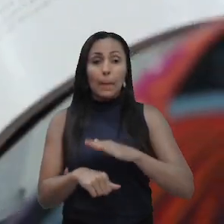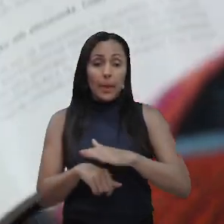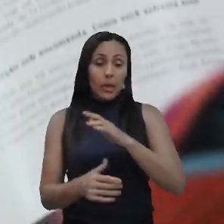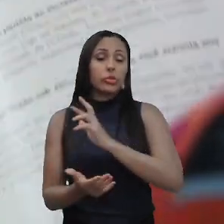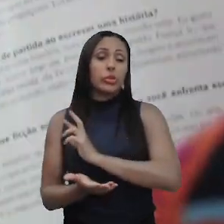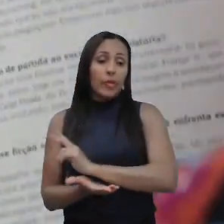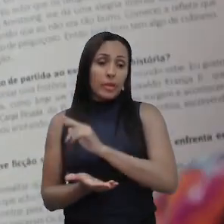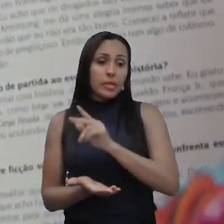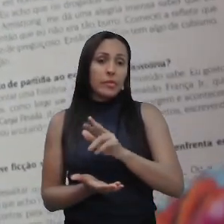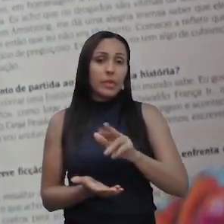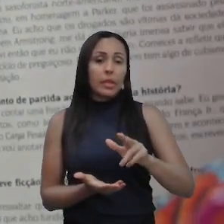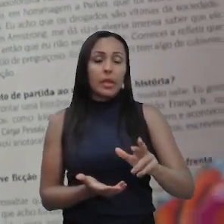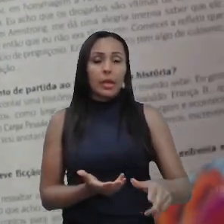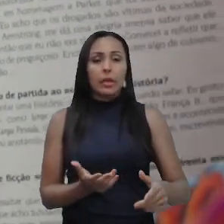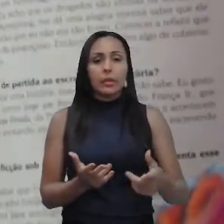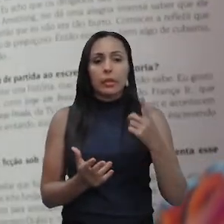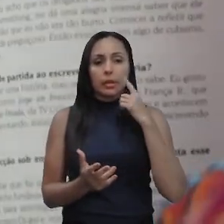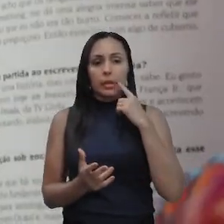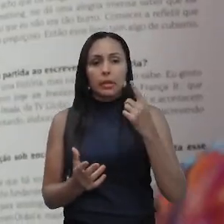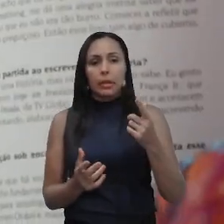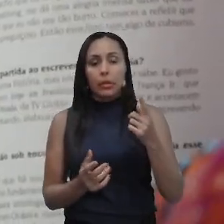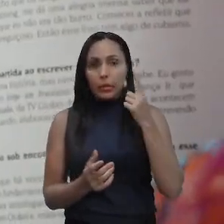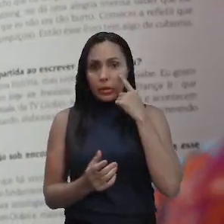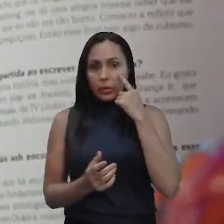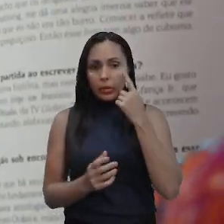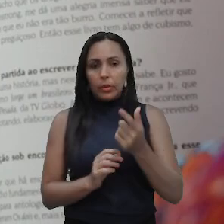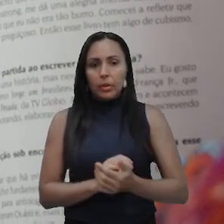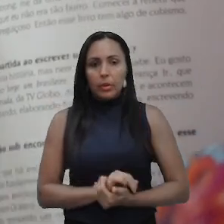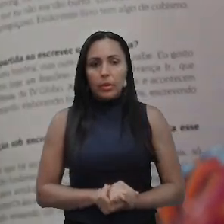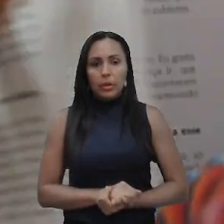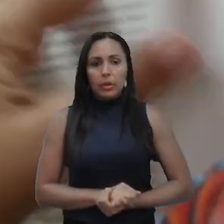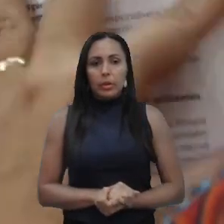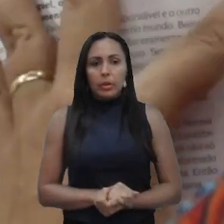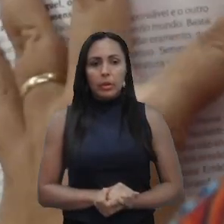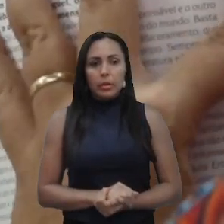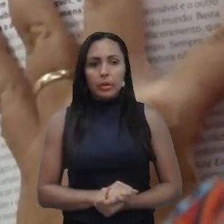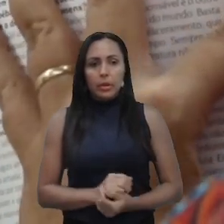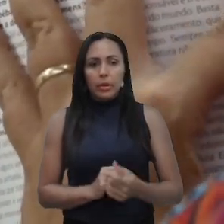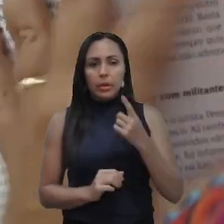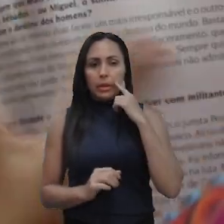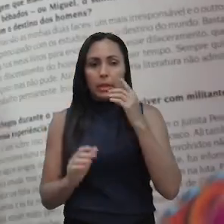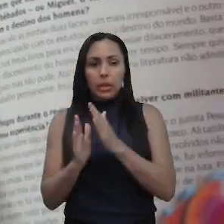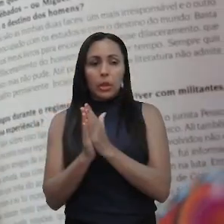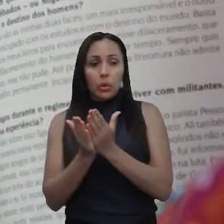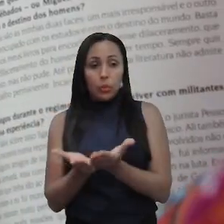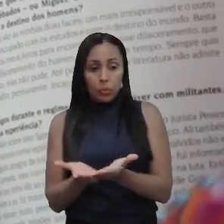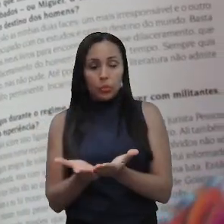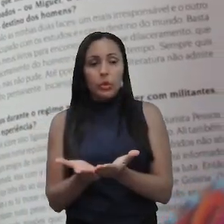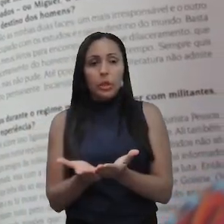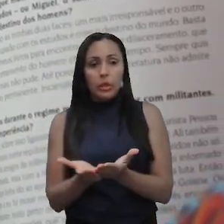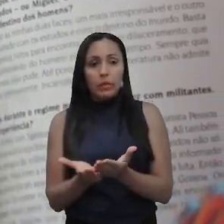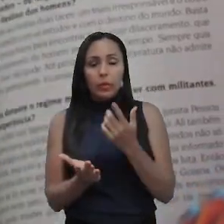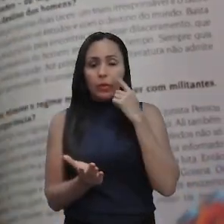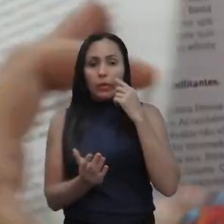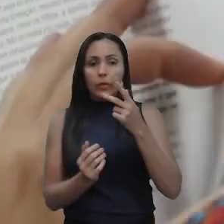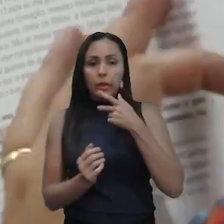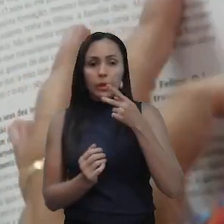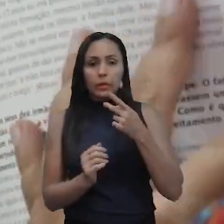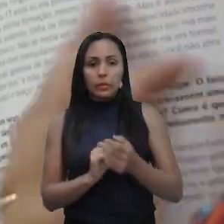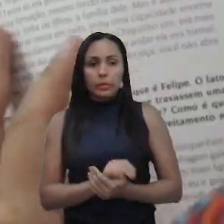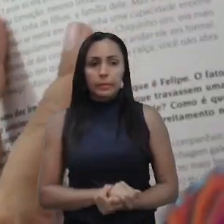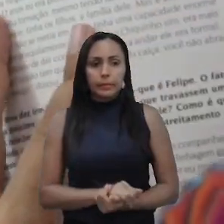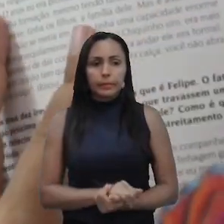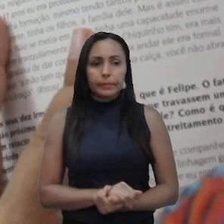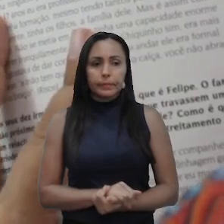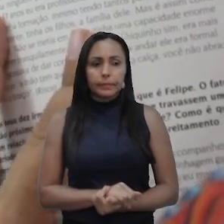diversificado, que tenha muita margem. Olha só. Aqui a gente tem um livro, inclusive, falando sobre Raimundo Carreiro, que é um